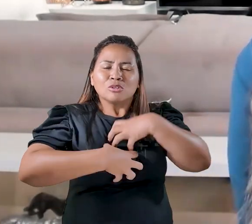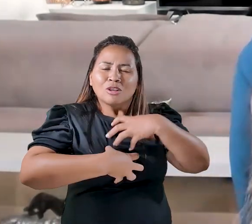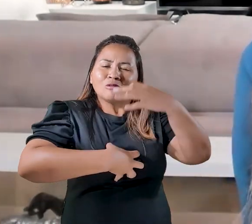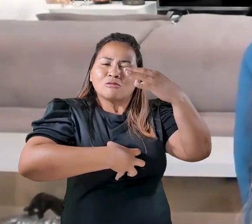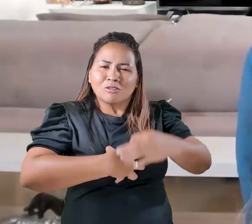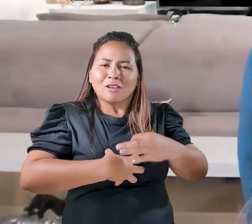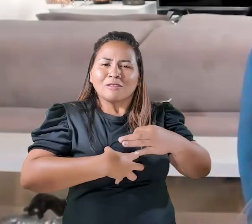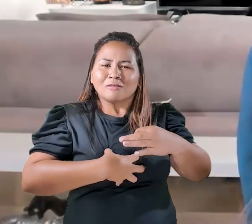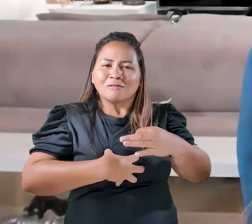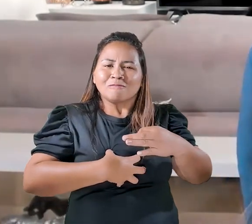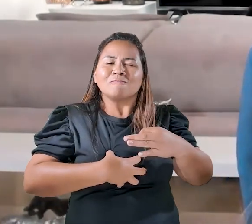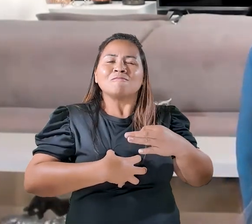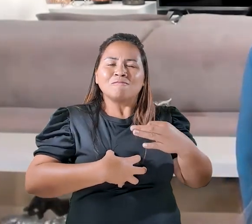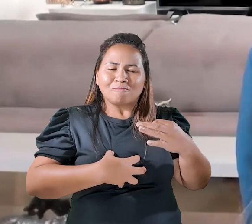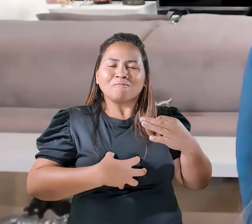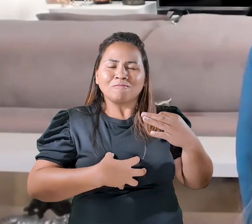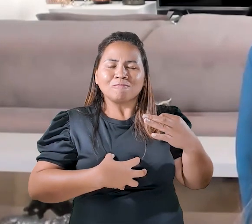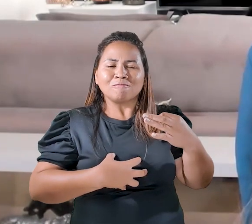E no seu momento,